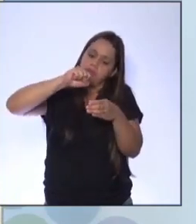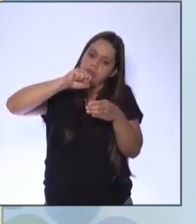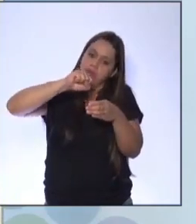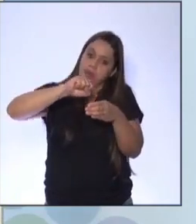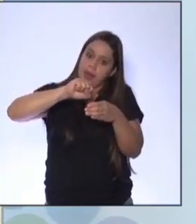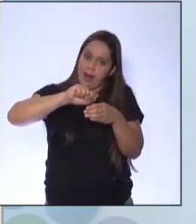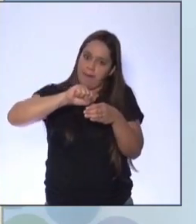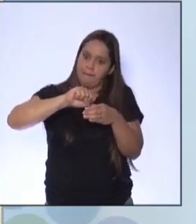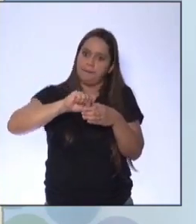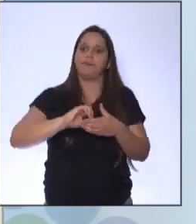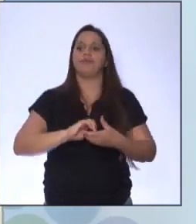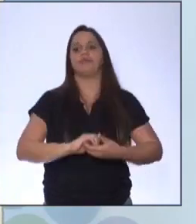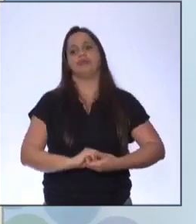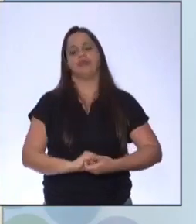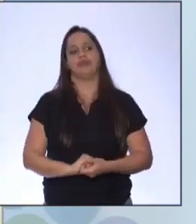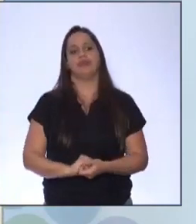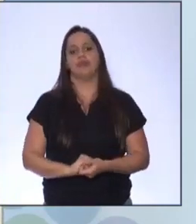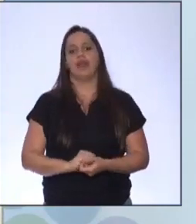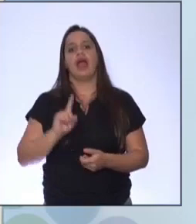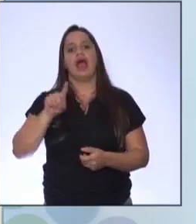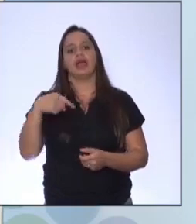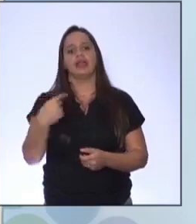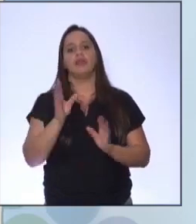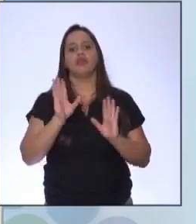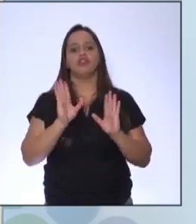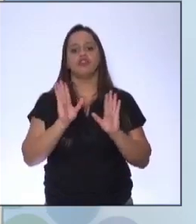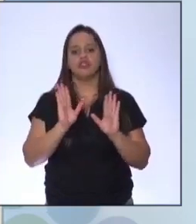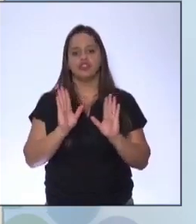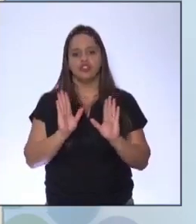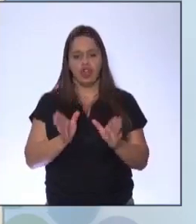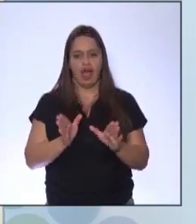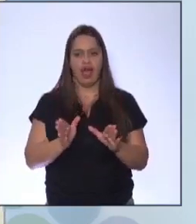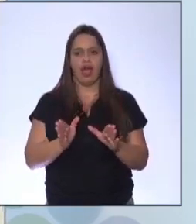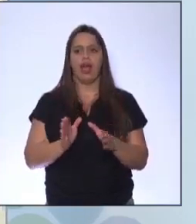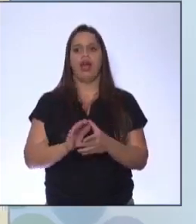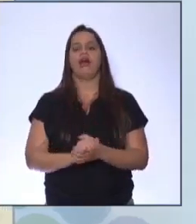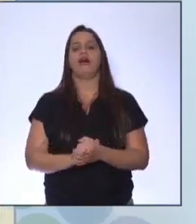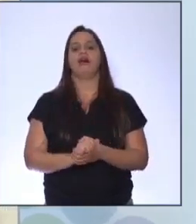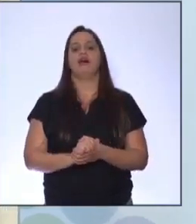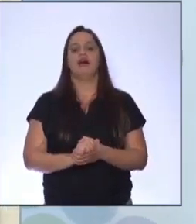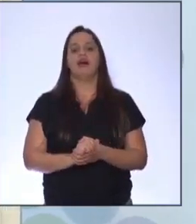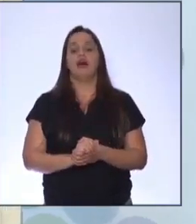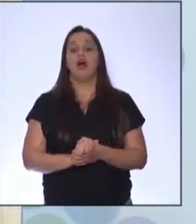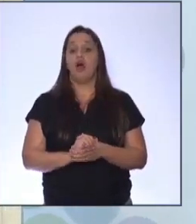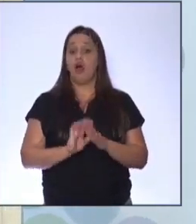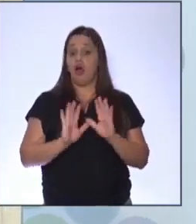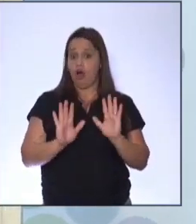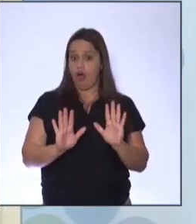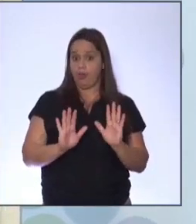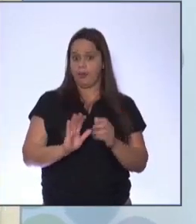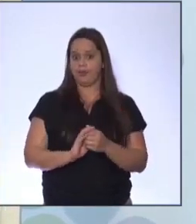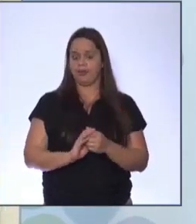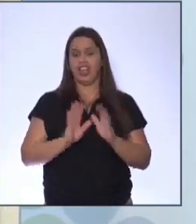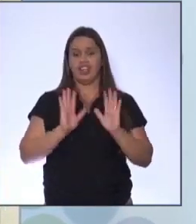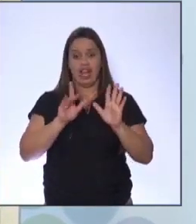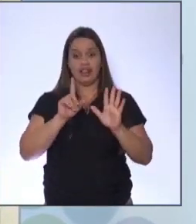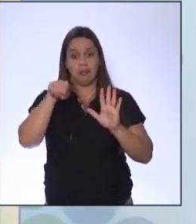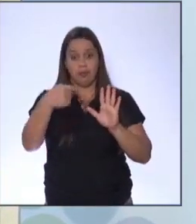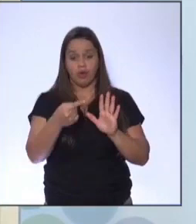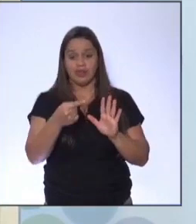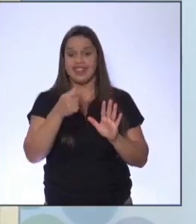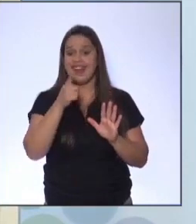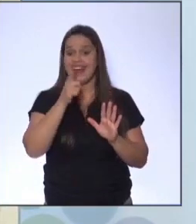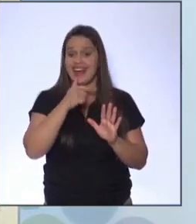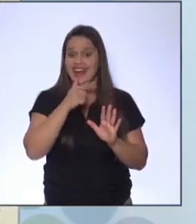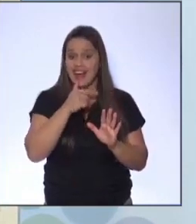fervendo ali dentro. Aí vai escorrer aqui dentro ali. Pessoal, quando você joga água quente dentro do